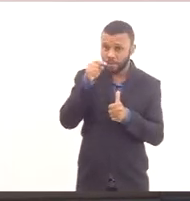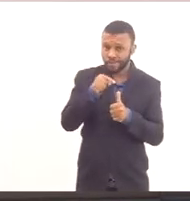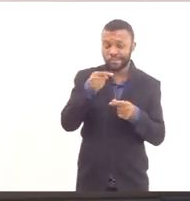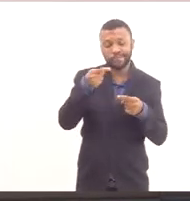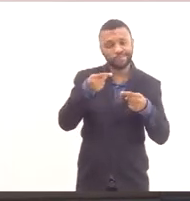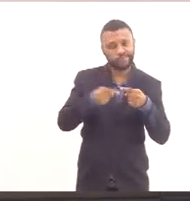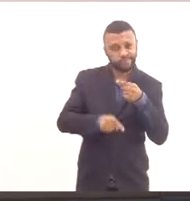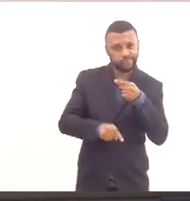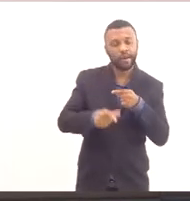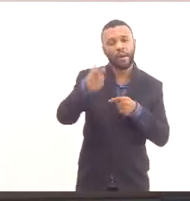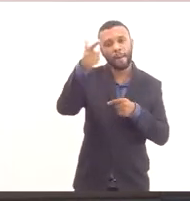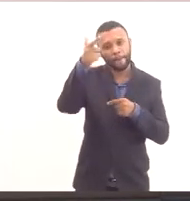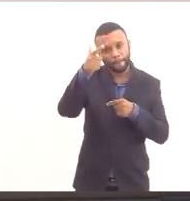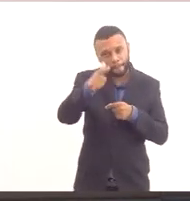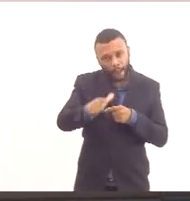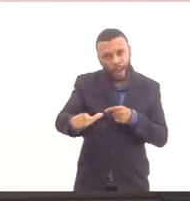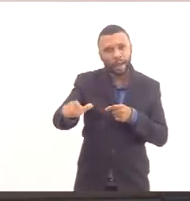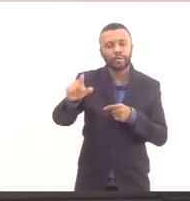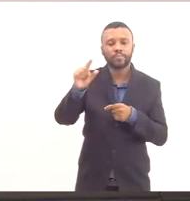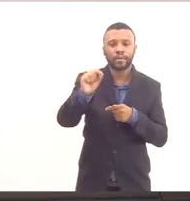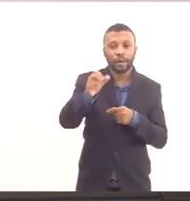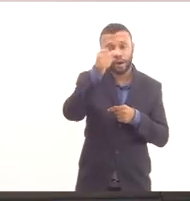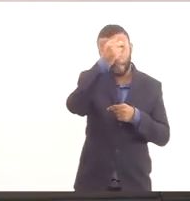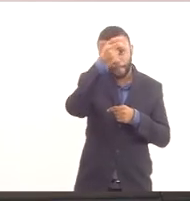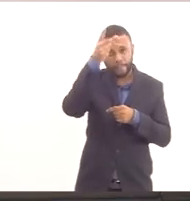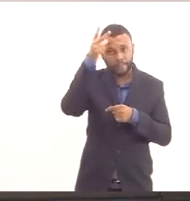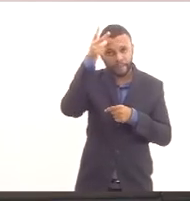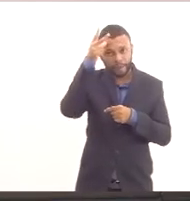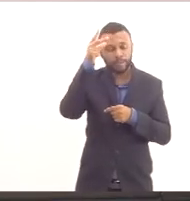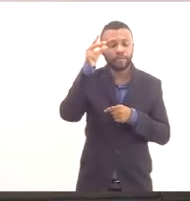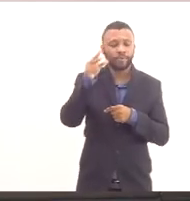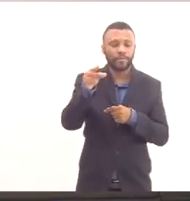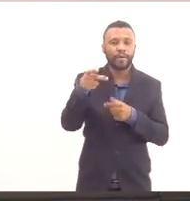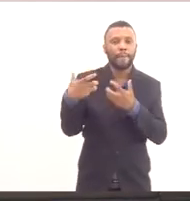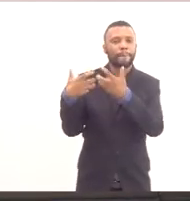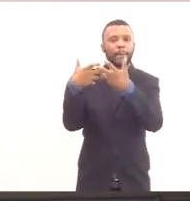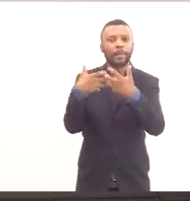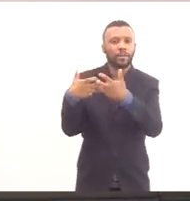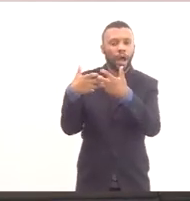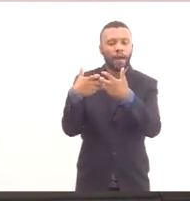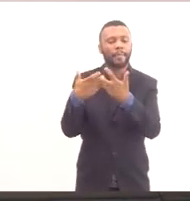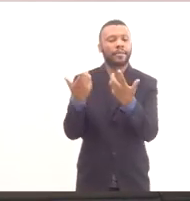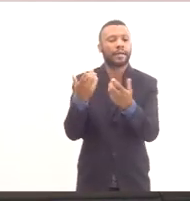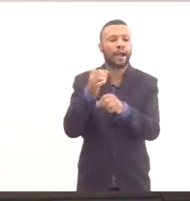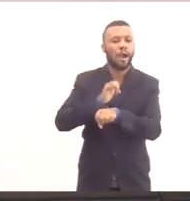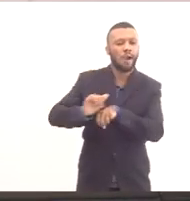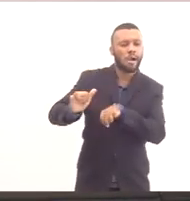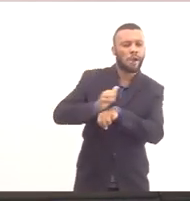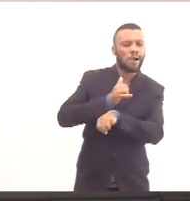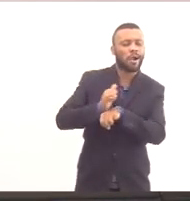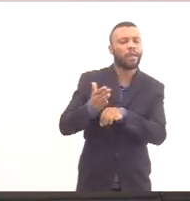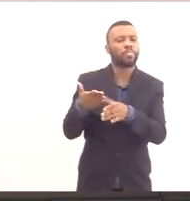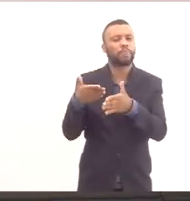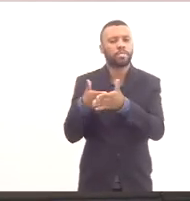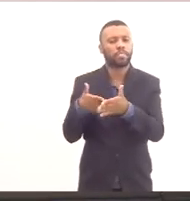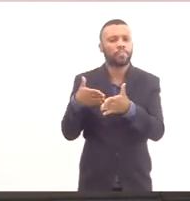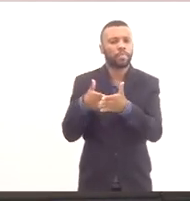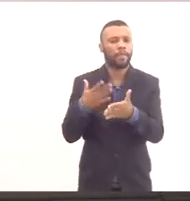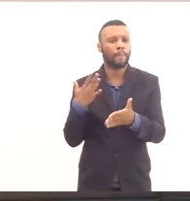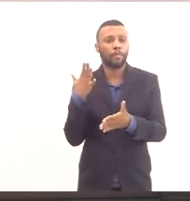inflexão mais uma vez o prefeito de Petrópolis criando obstáculos e impedimentos